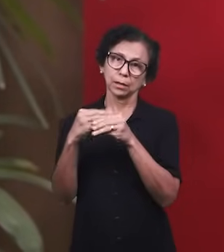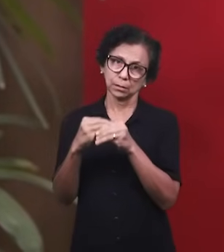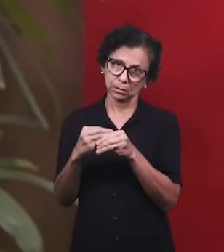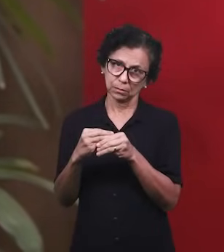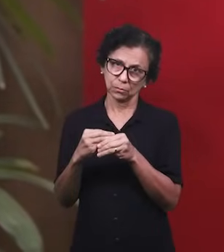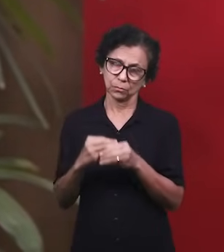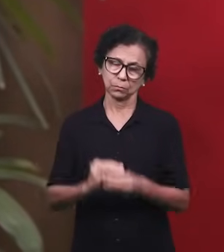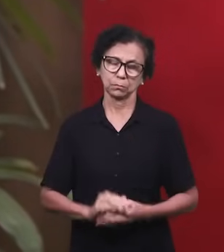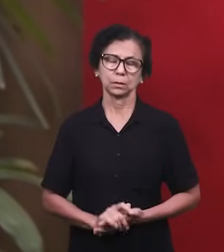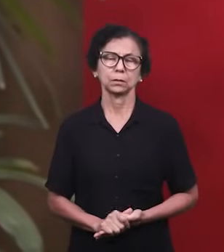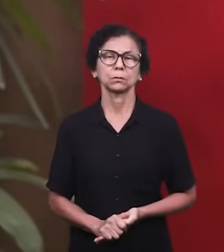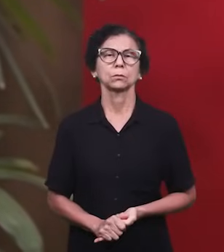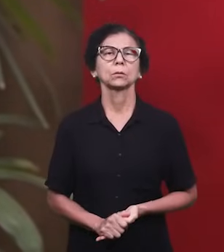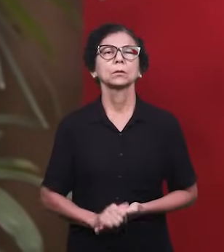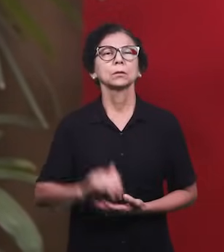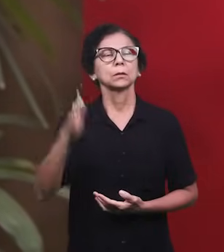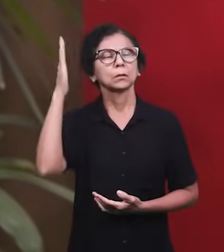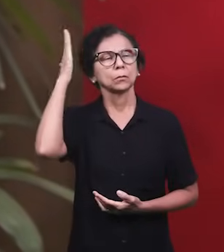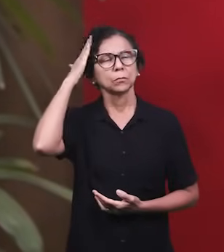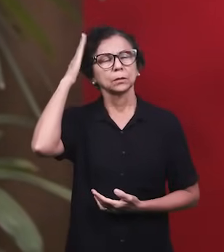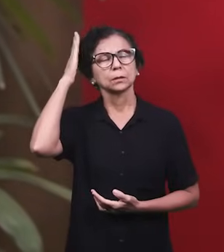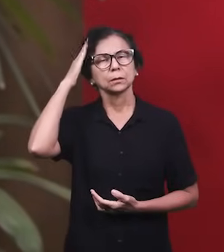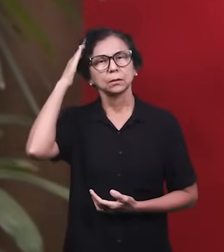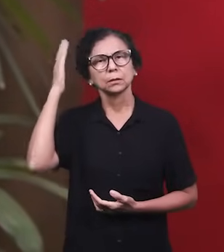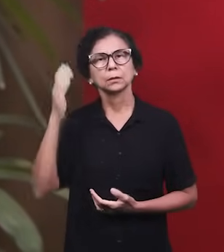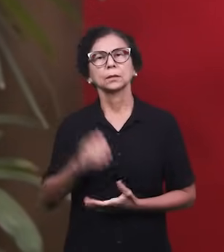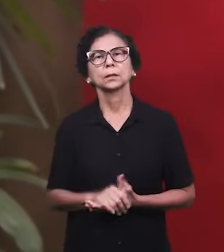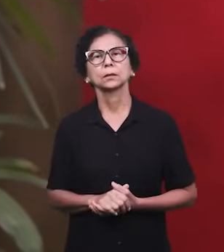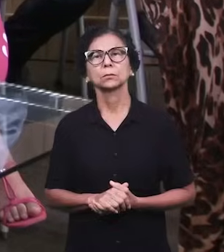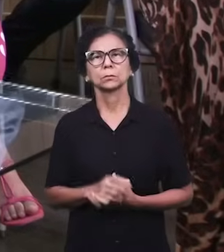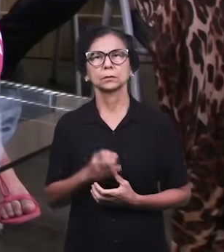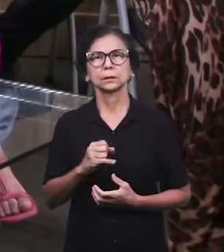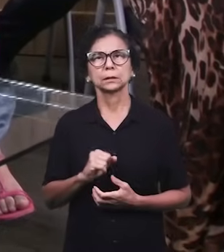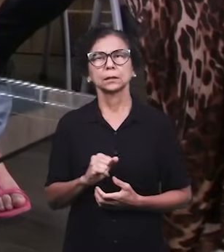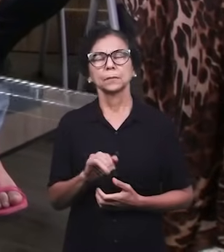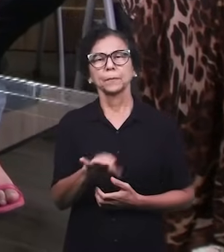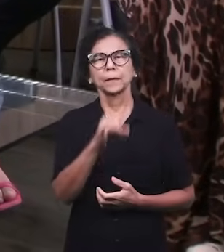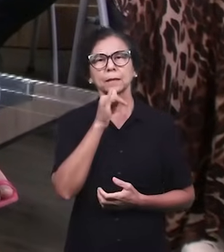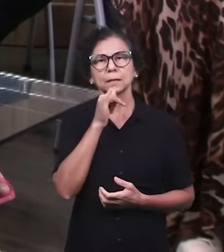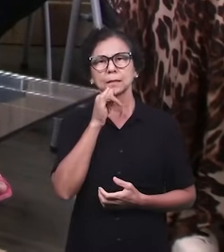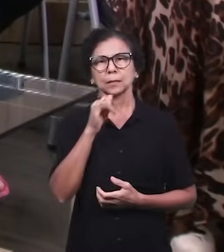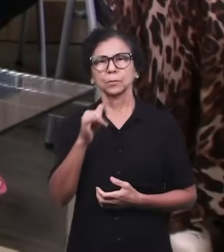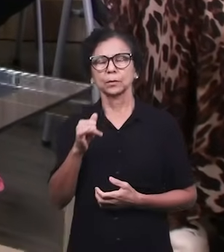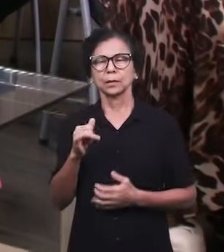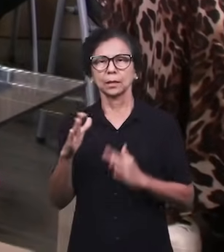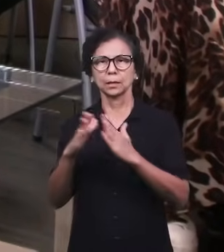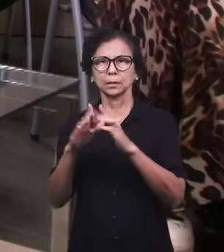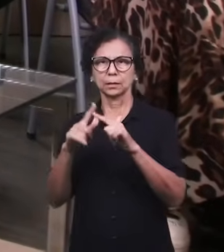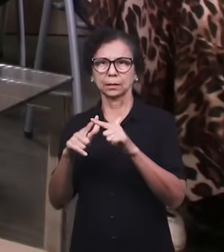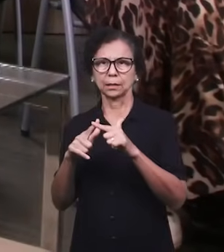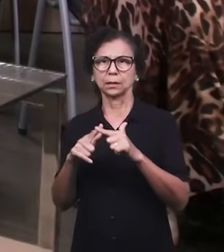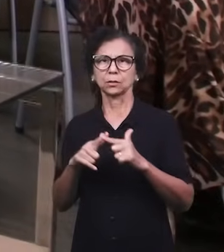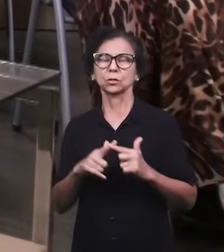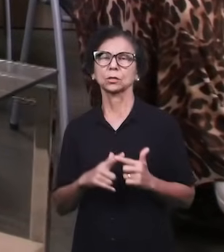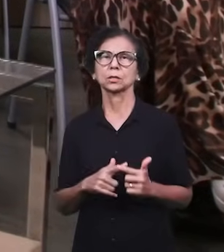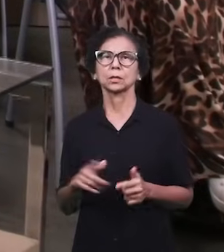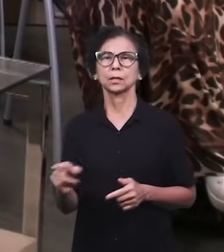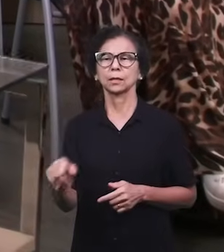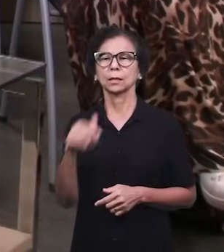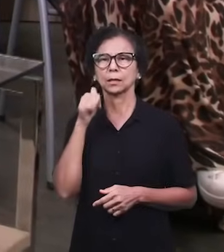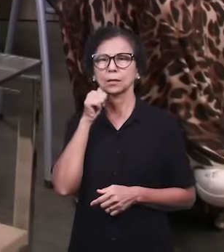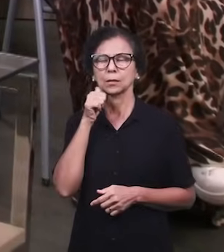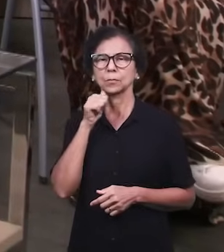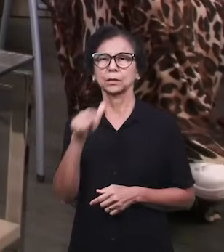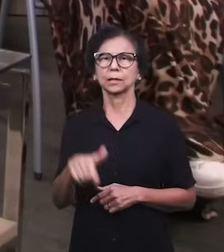que a pessoa tem condição realmente, se ele se mantiver... Eu tenho uma irmã na igreja que ela diz assim, eu não posso ficar